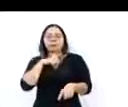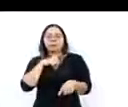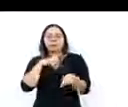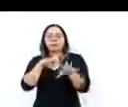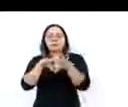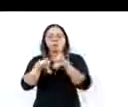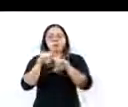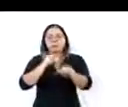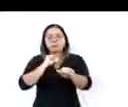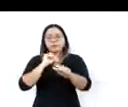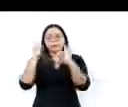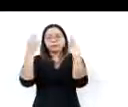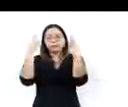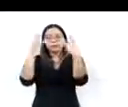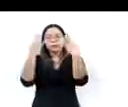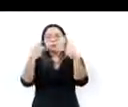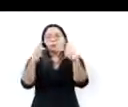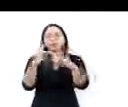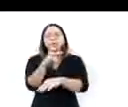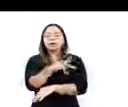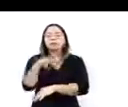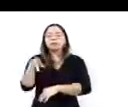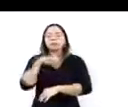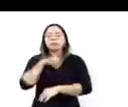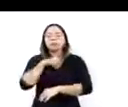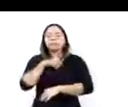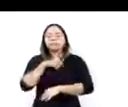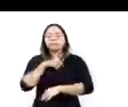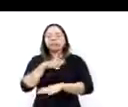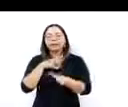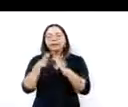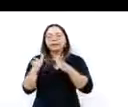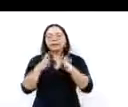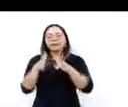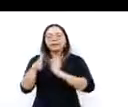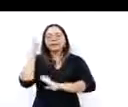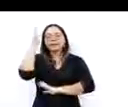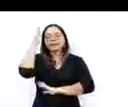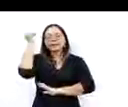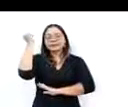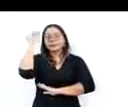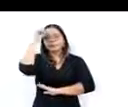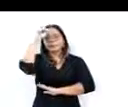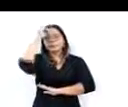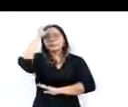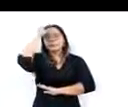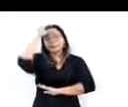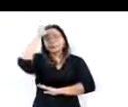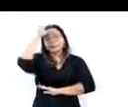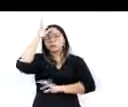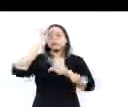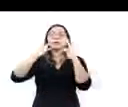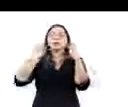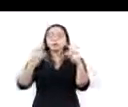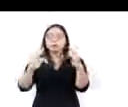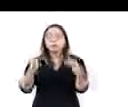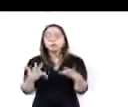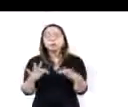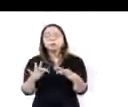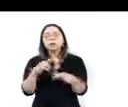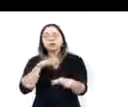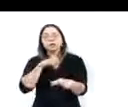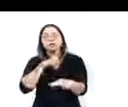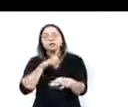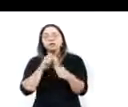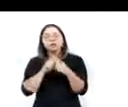tecnológica para que esse professor tenha mais acesso, saiba realmente acessar o que ele mais precisa, né? Estamos fazendo isso.